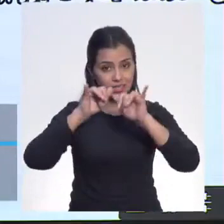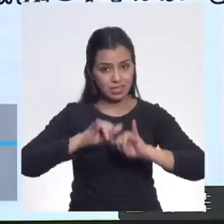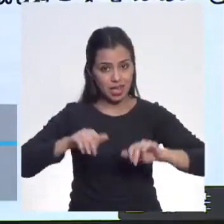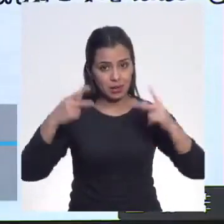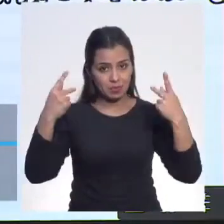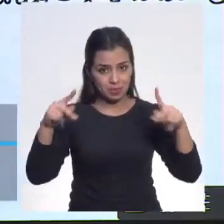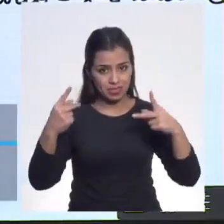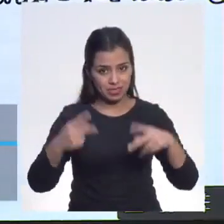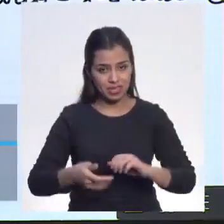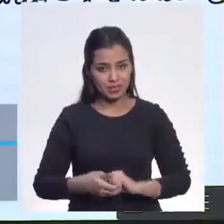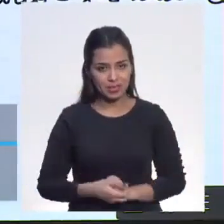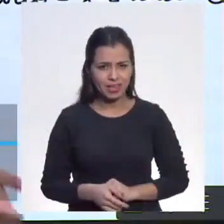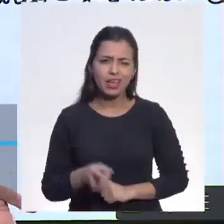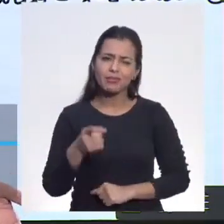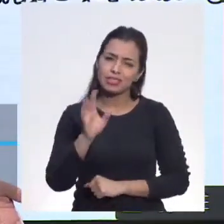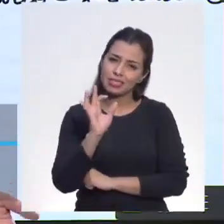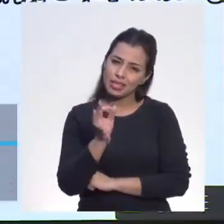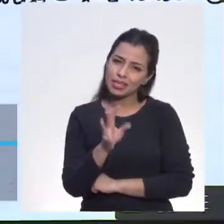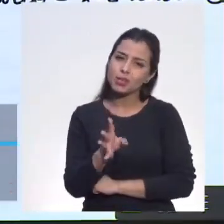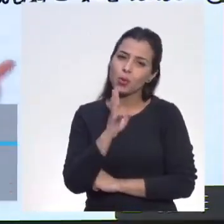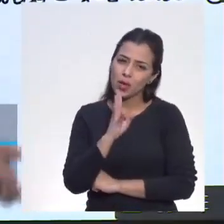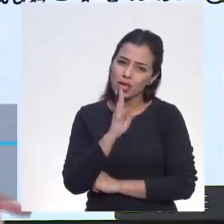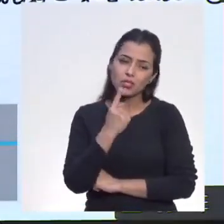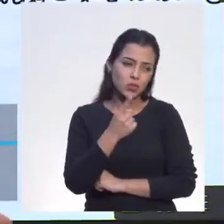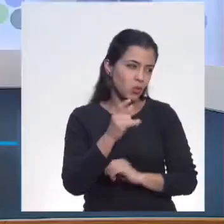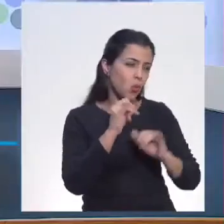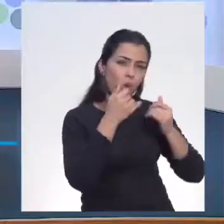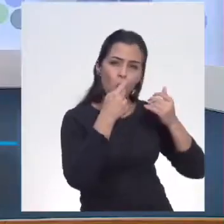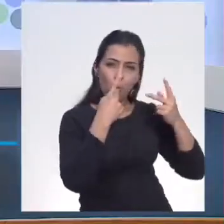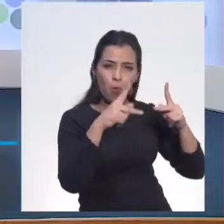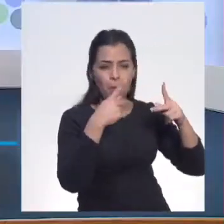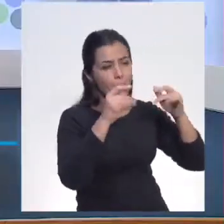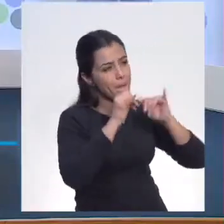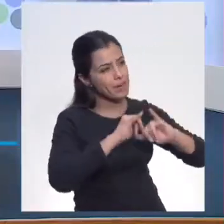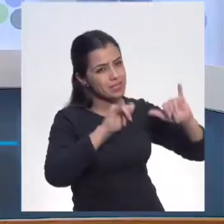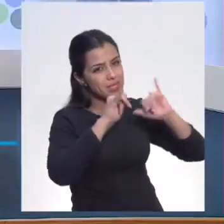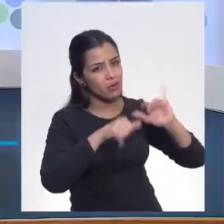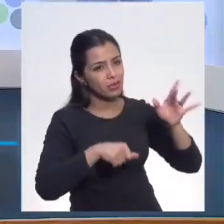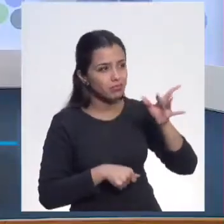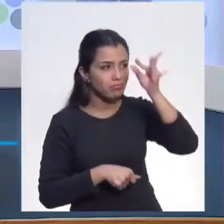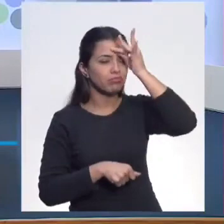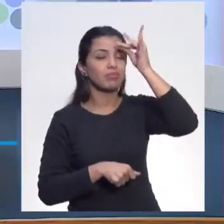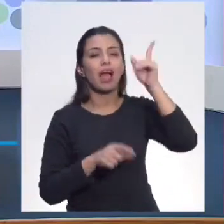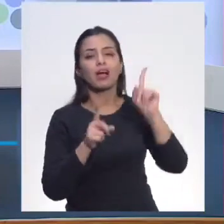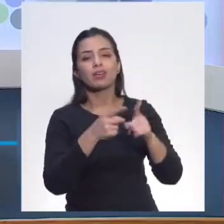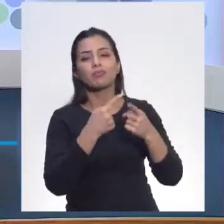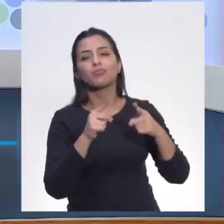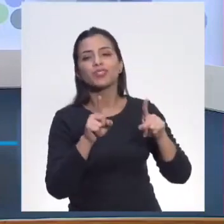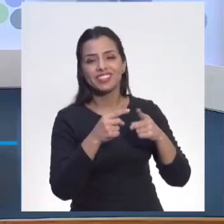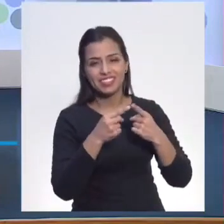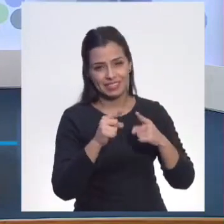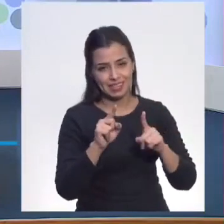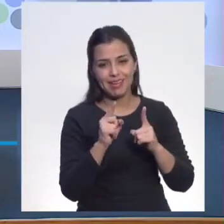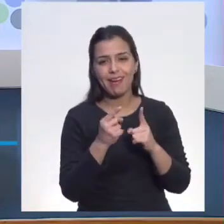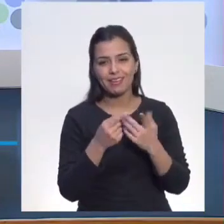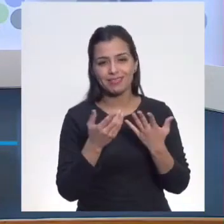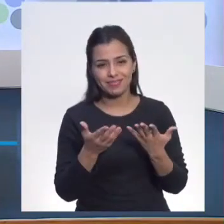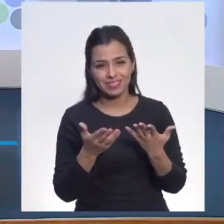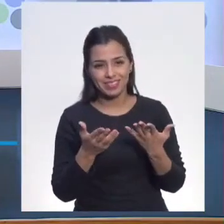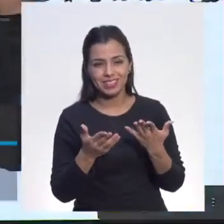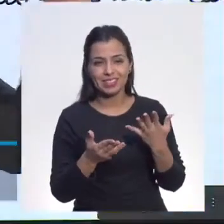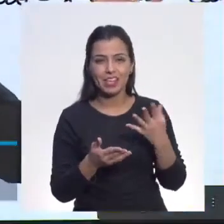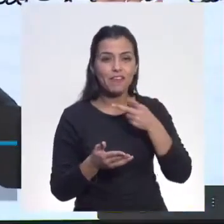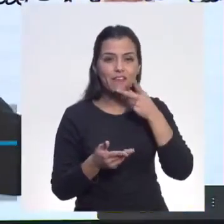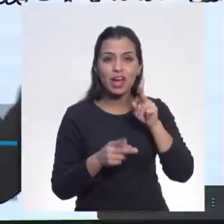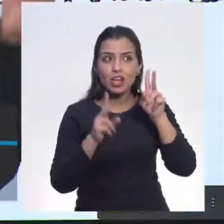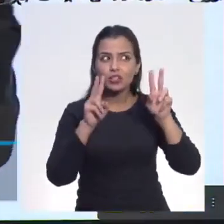todo mundo deve lembrar de algum comercial, né, professora Fernanda? Que assistiu aí, onde, né, você tinha uma musiquinha que falava